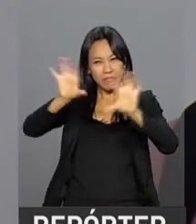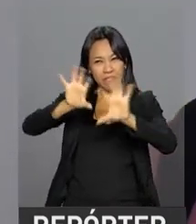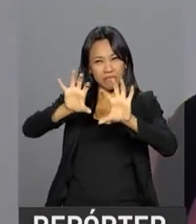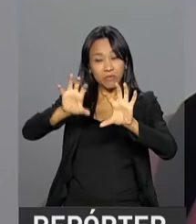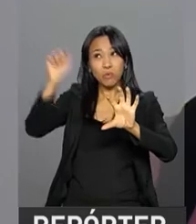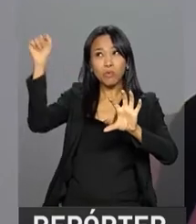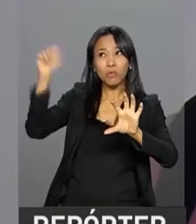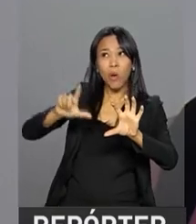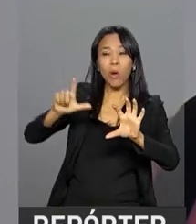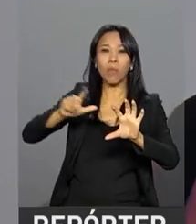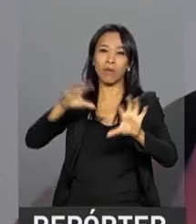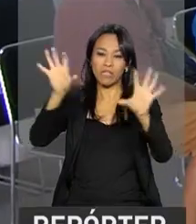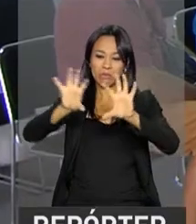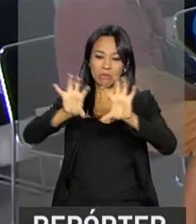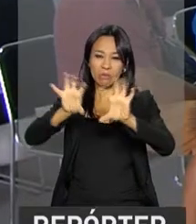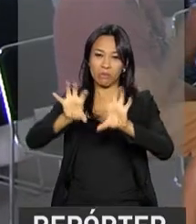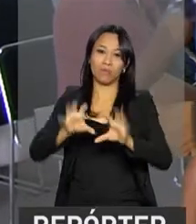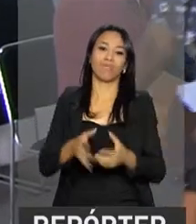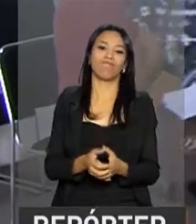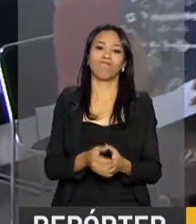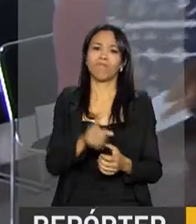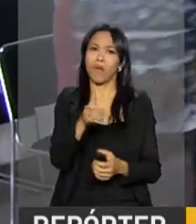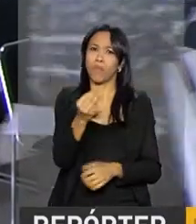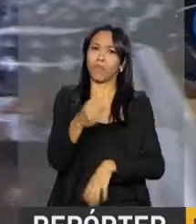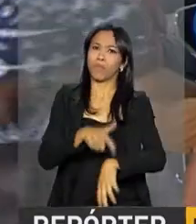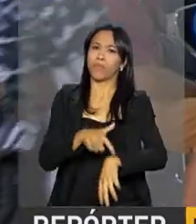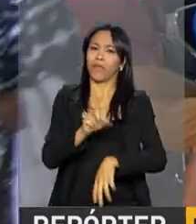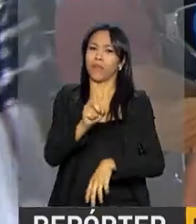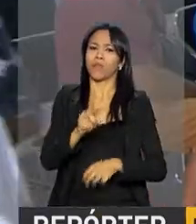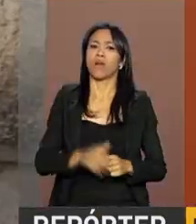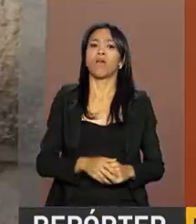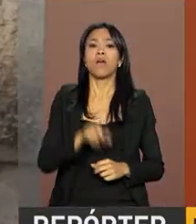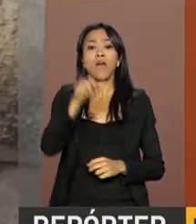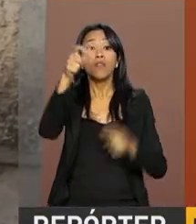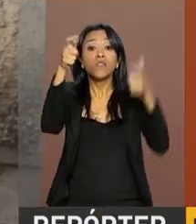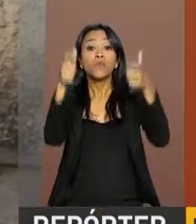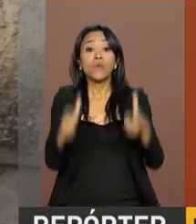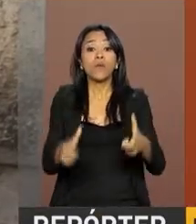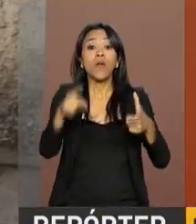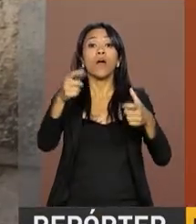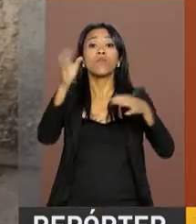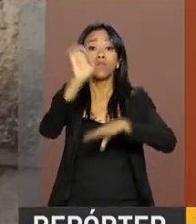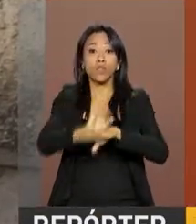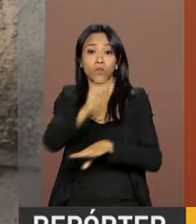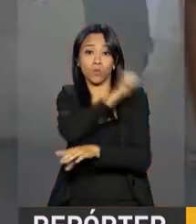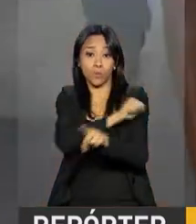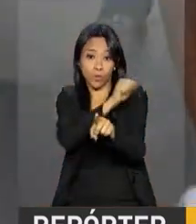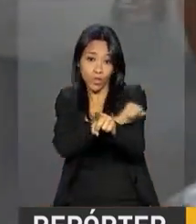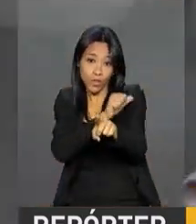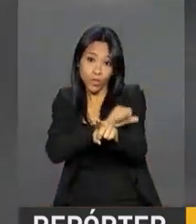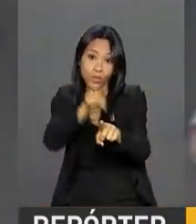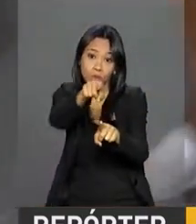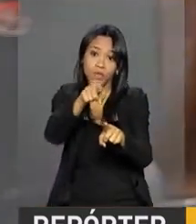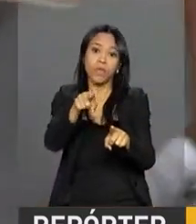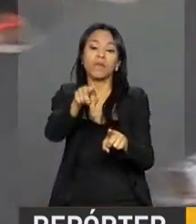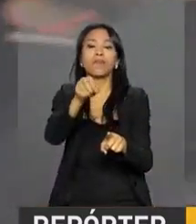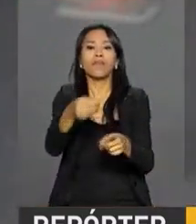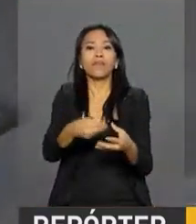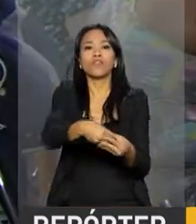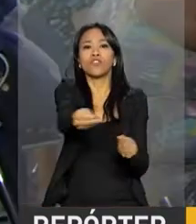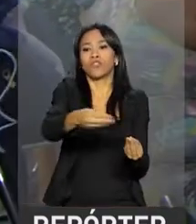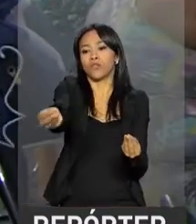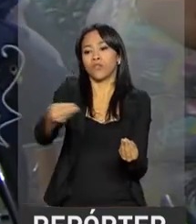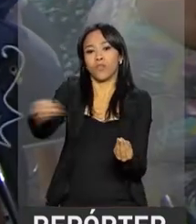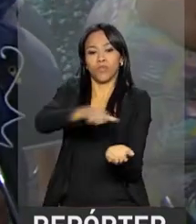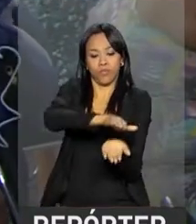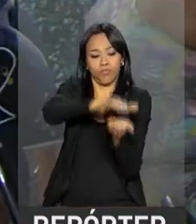fora, minha televisão tá chovendo. Mas não por muito tempo. Em postos como este, no Rio de Janeiro, kits digitais estão sendo distribuídos